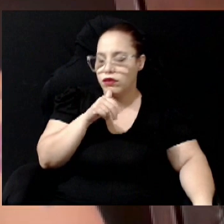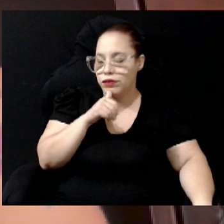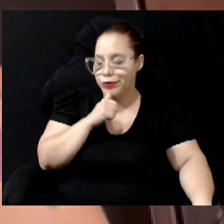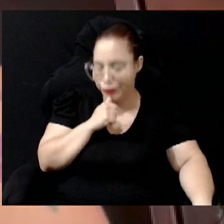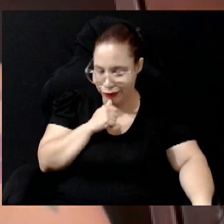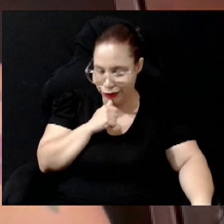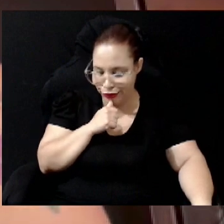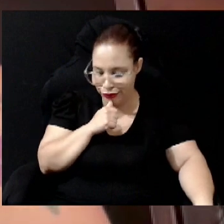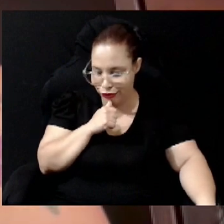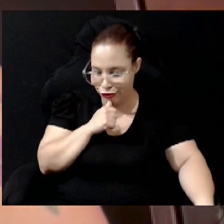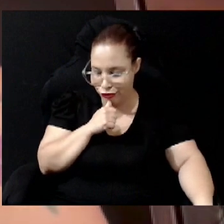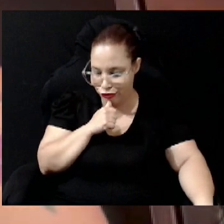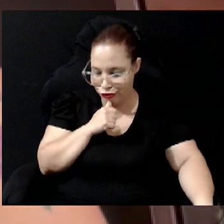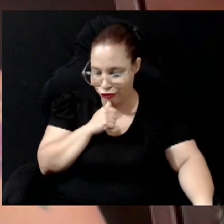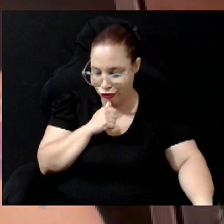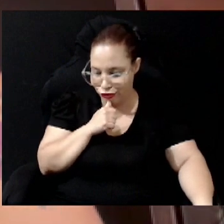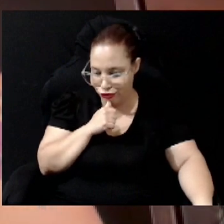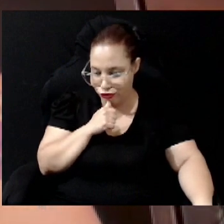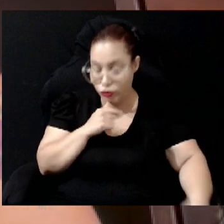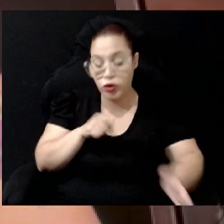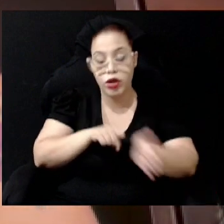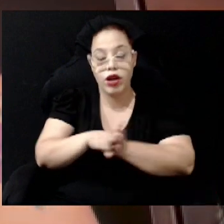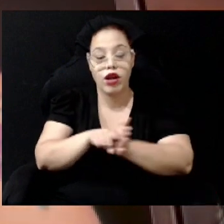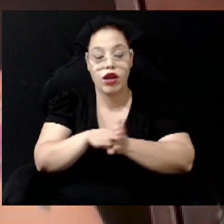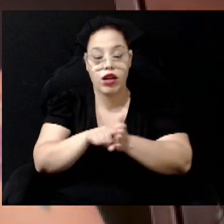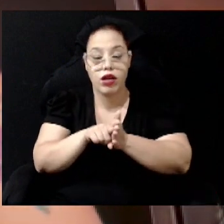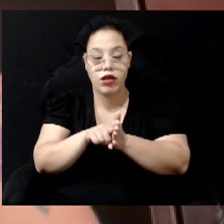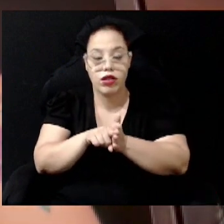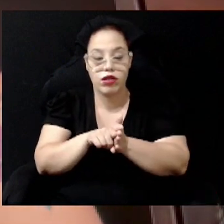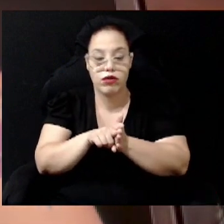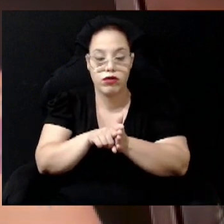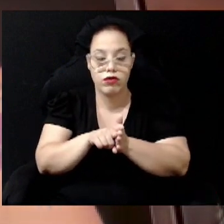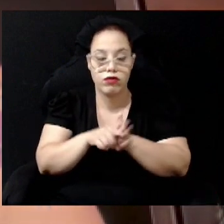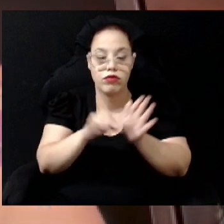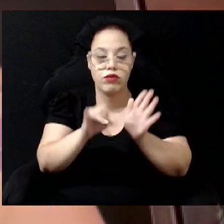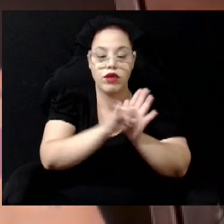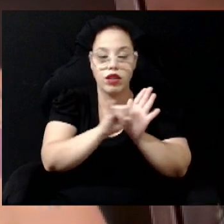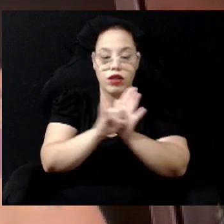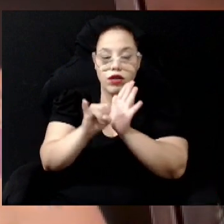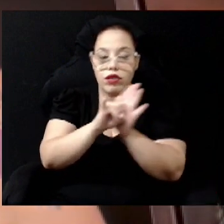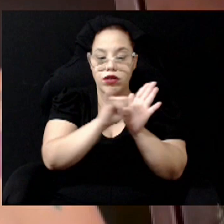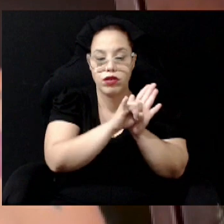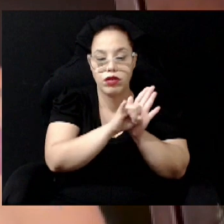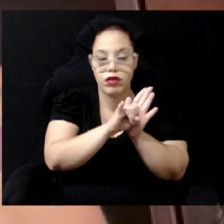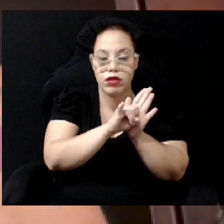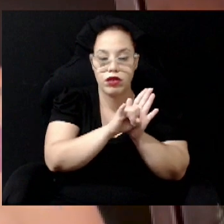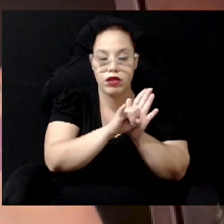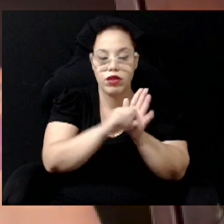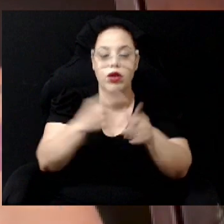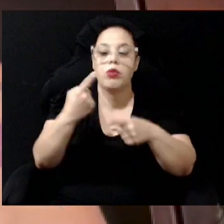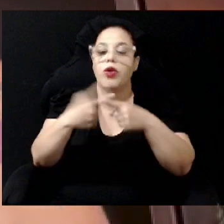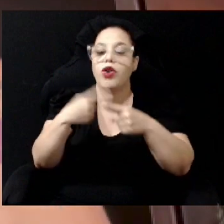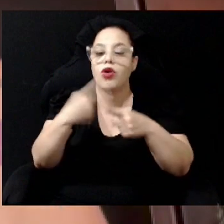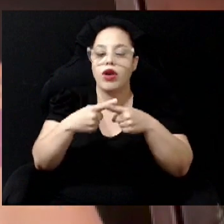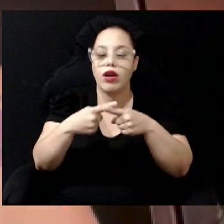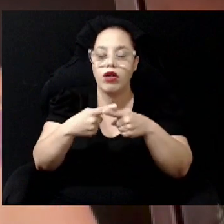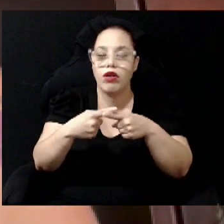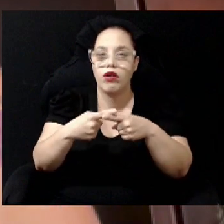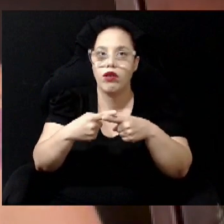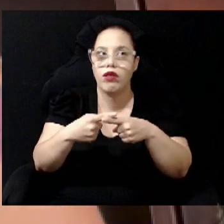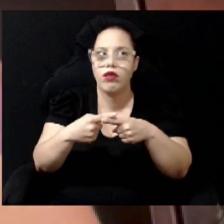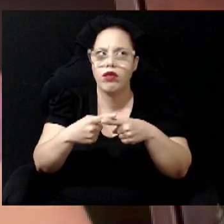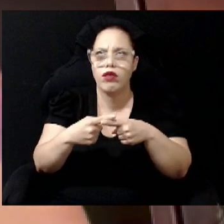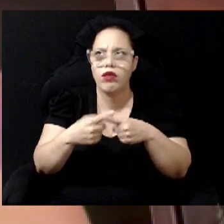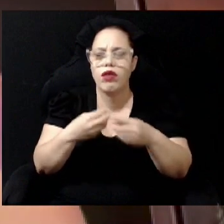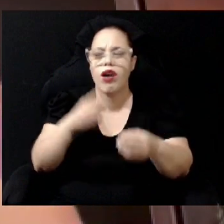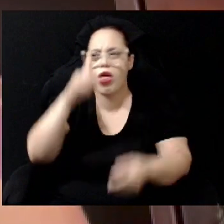que esses pesquisadores eles estavam identificando por que que a gente tem a tomada de